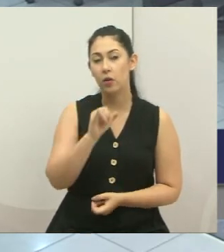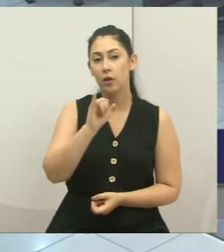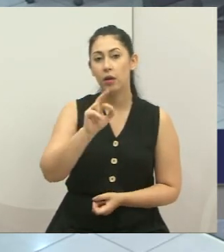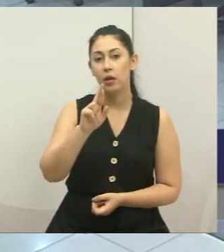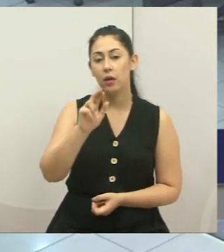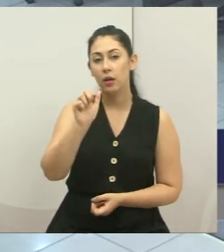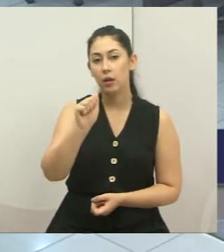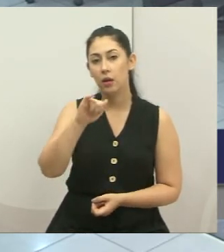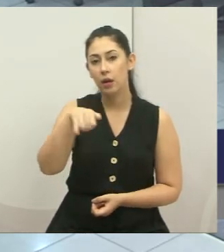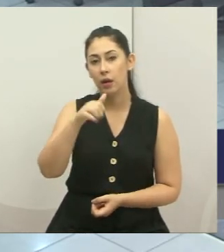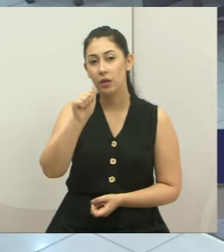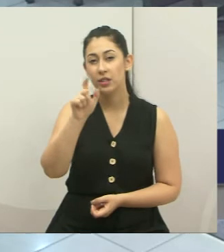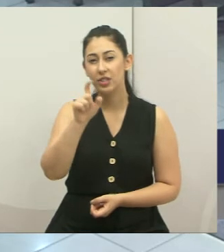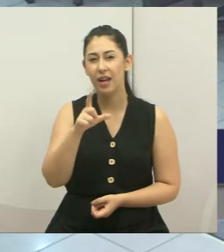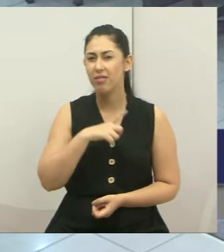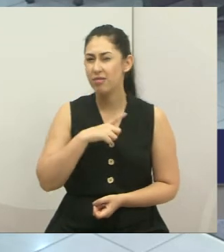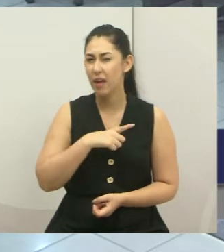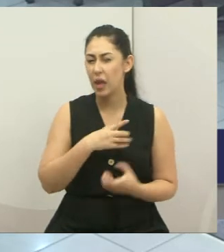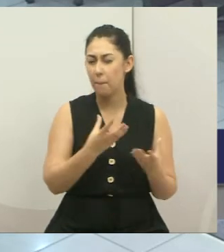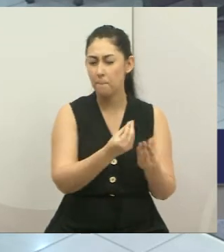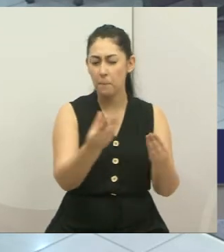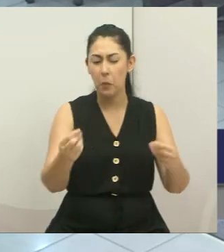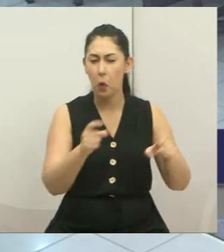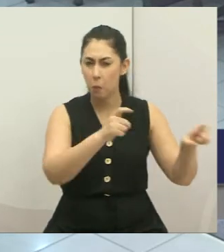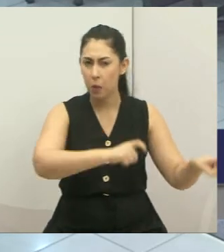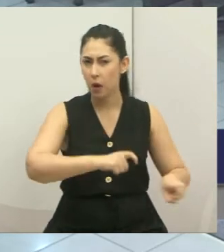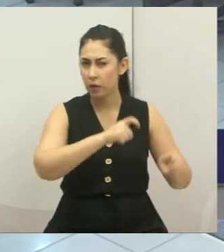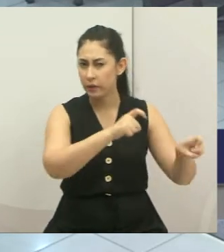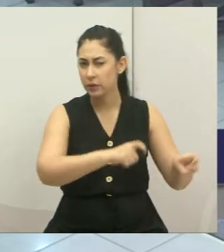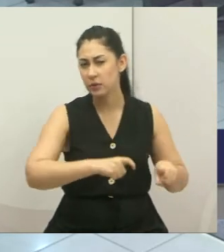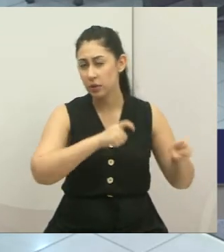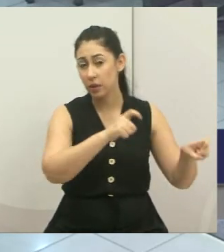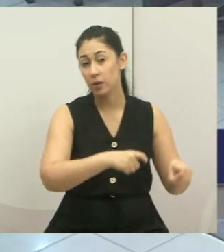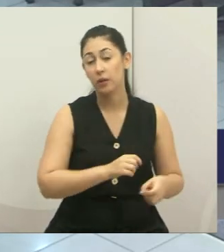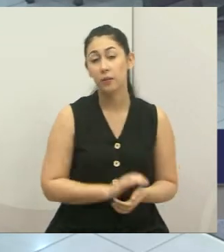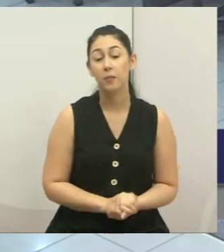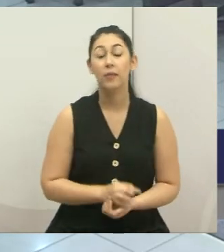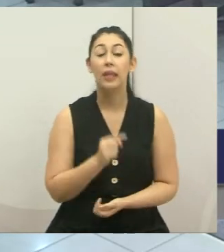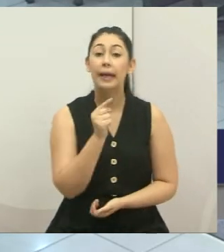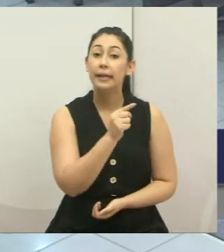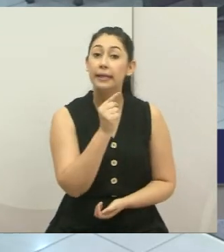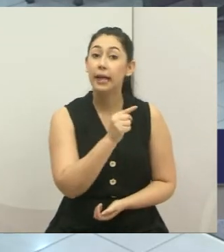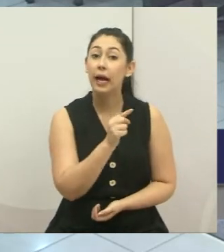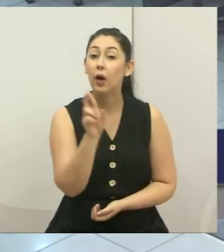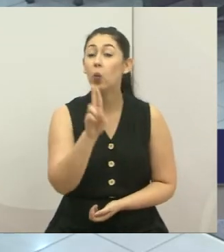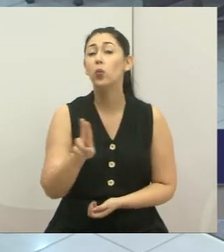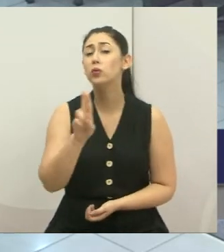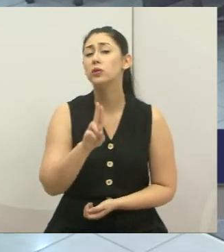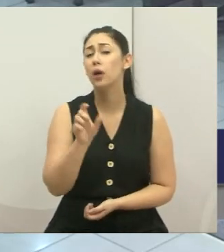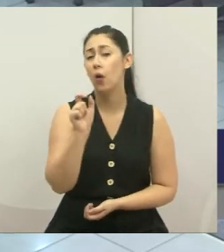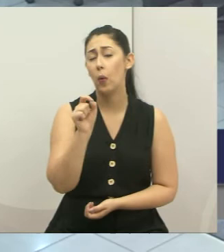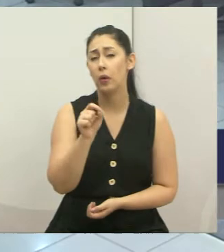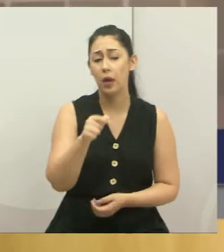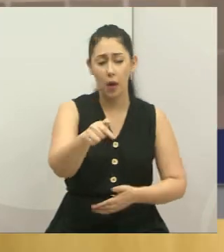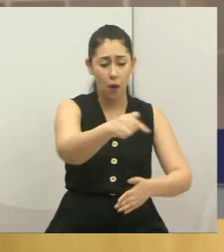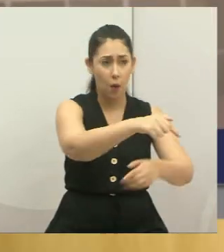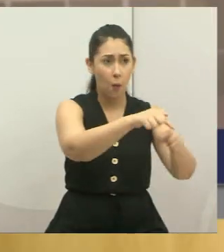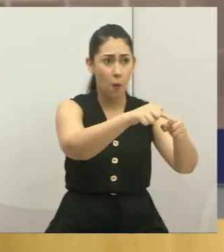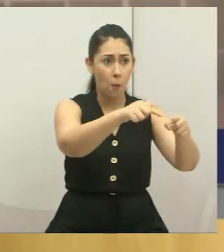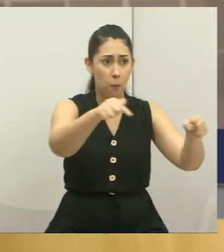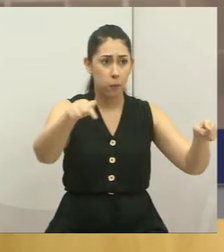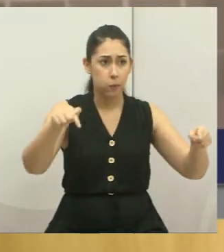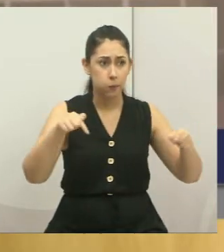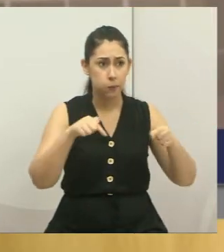de chácaras, né, originalmente. Lá o abastecimento se dá por poços. Você não está